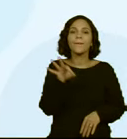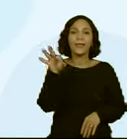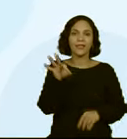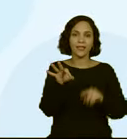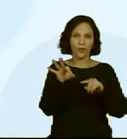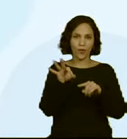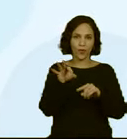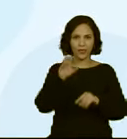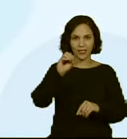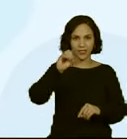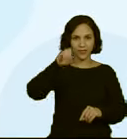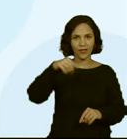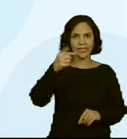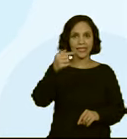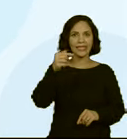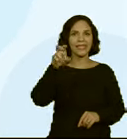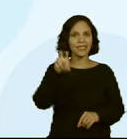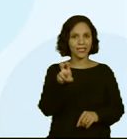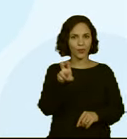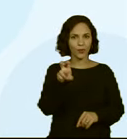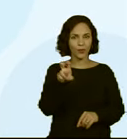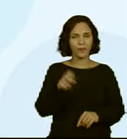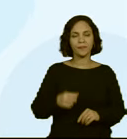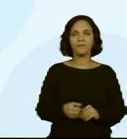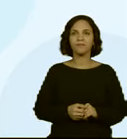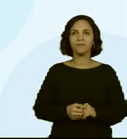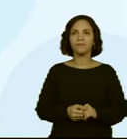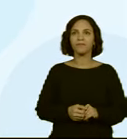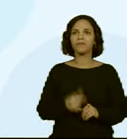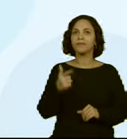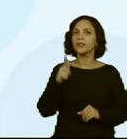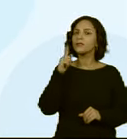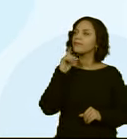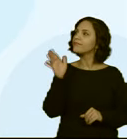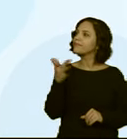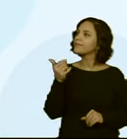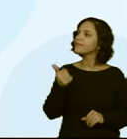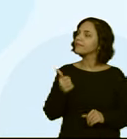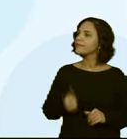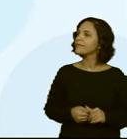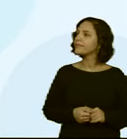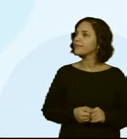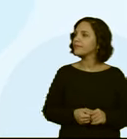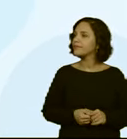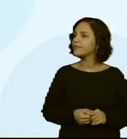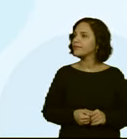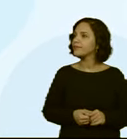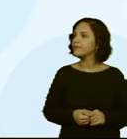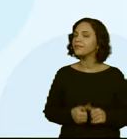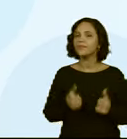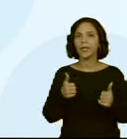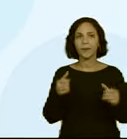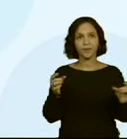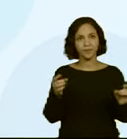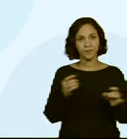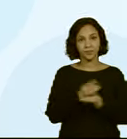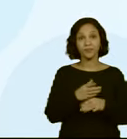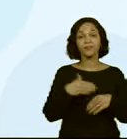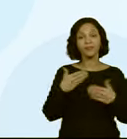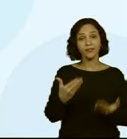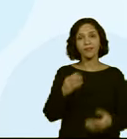percentual tá é isso anda mais um por favor então vamos lá Pronto